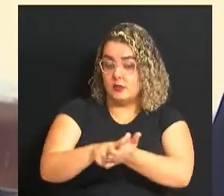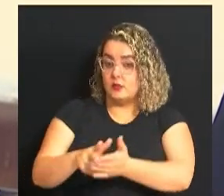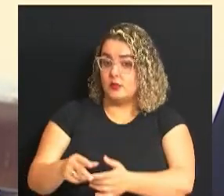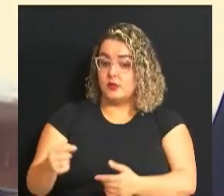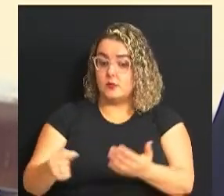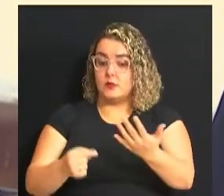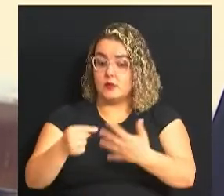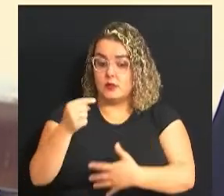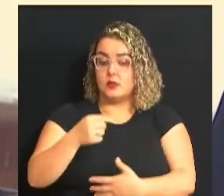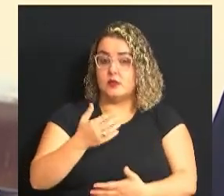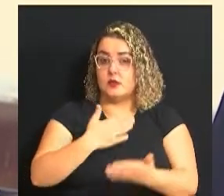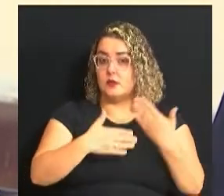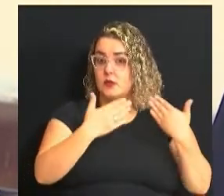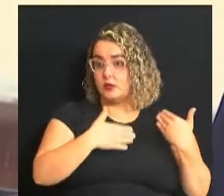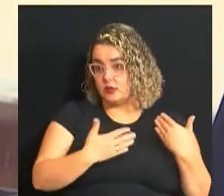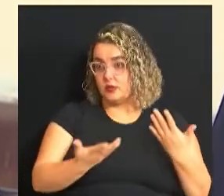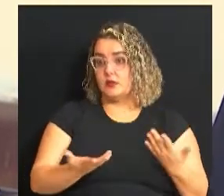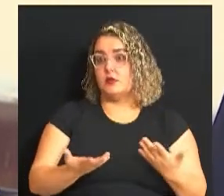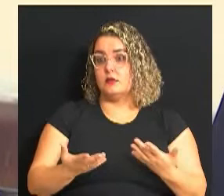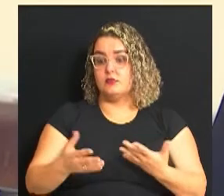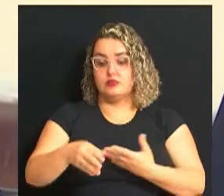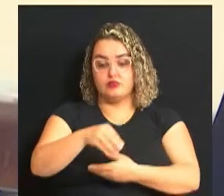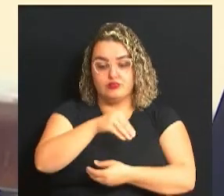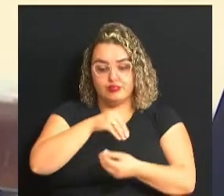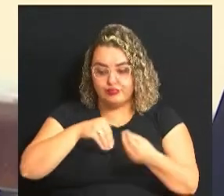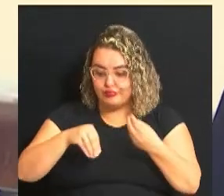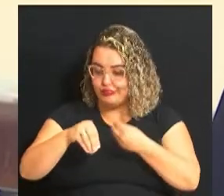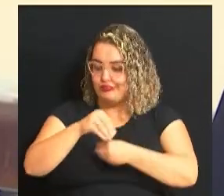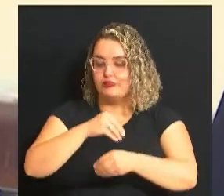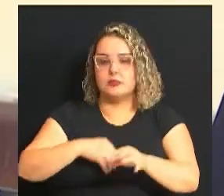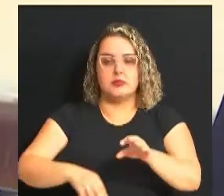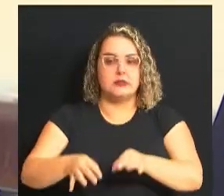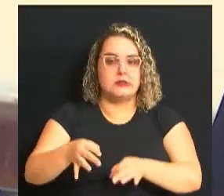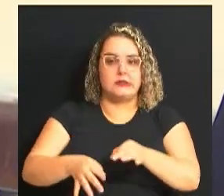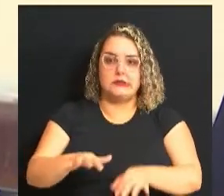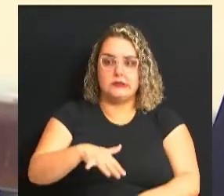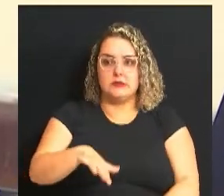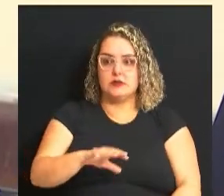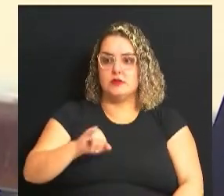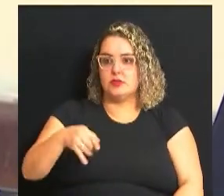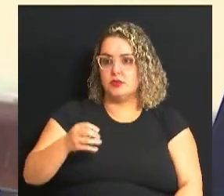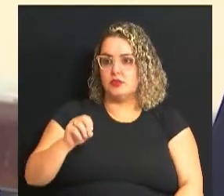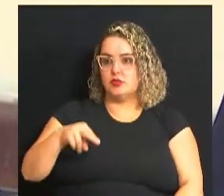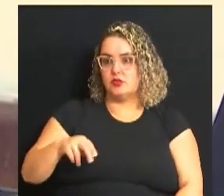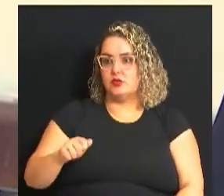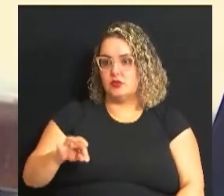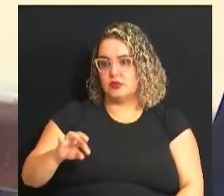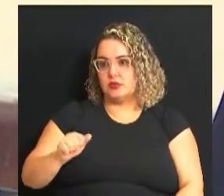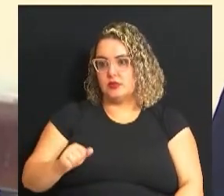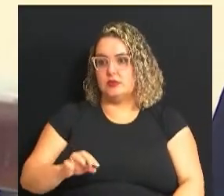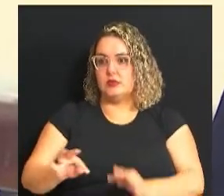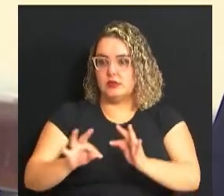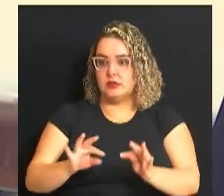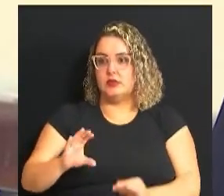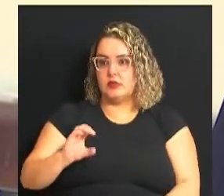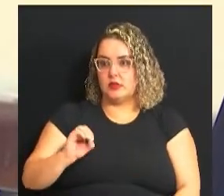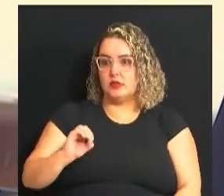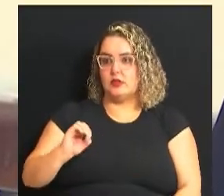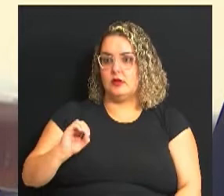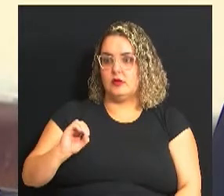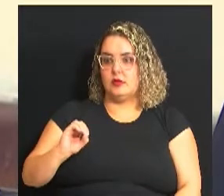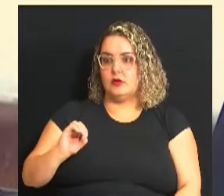estavam, muitas delas, em um limbo jurídico que o Jonathan, técnico da COP, sempre trouxe para a